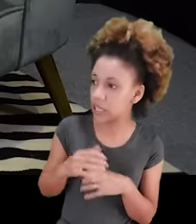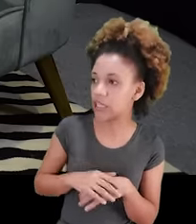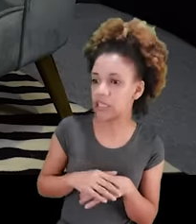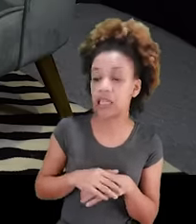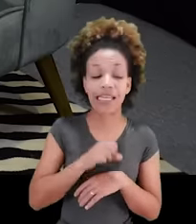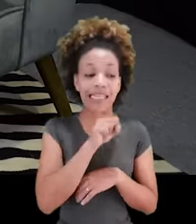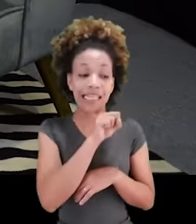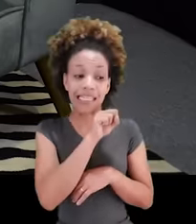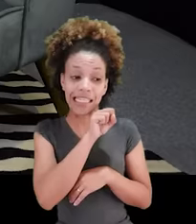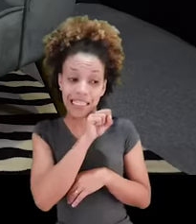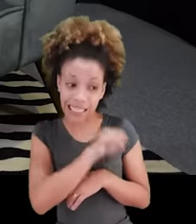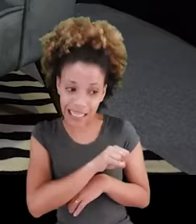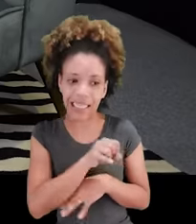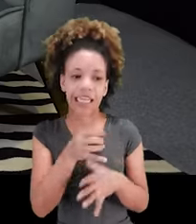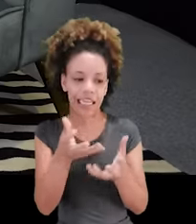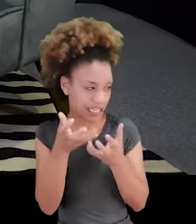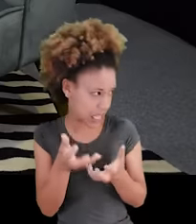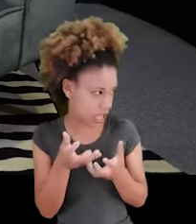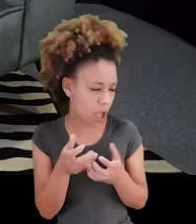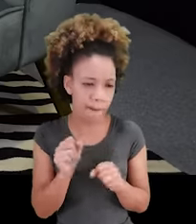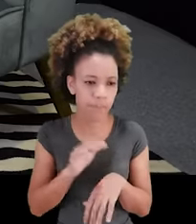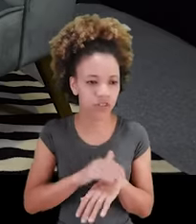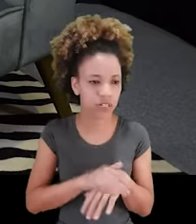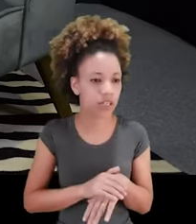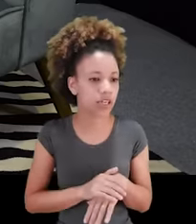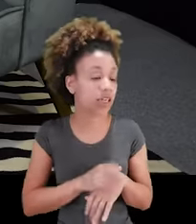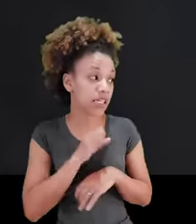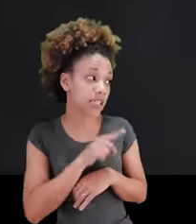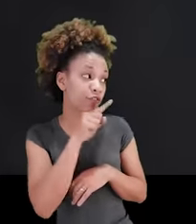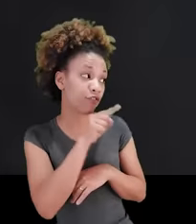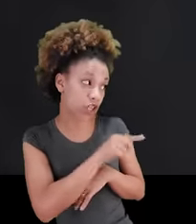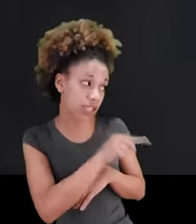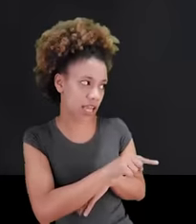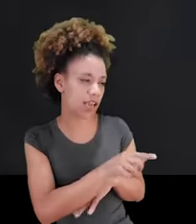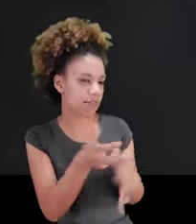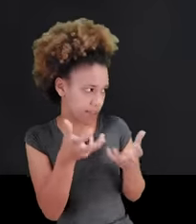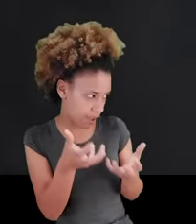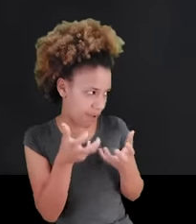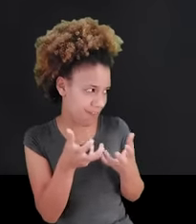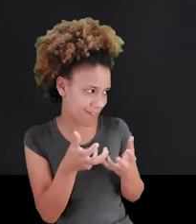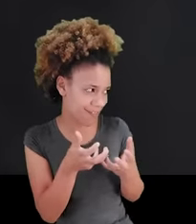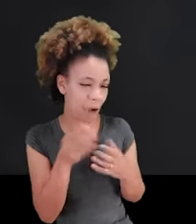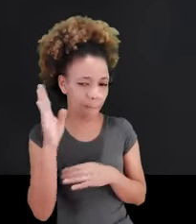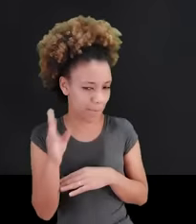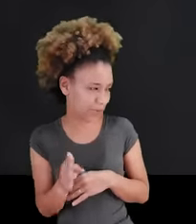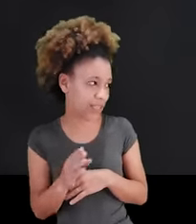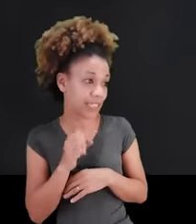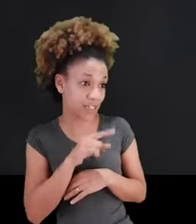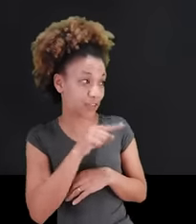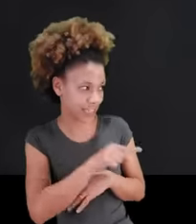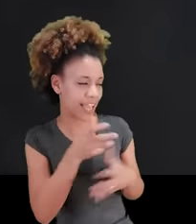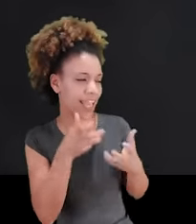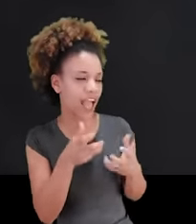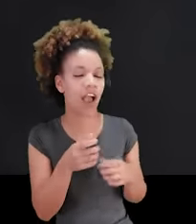Maurício, se quiser. Se quiser. Se você quiser, a gente se você fala... quiser, pode fazer. A gente fala assim, você. Mas você é o tu, mas há algumas